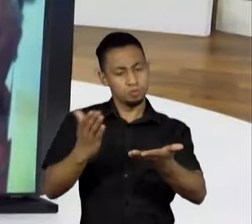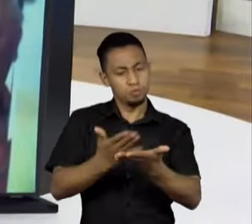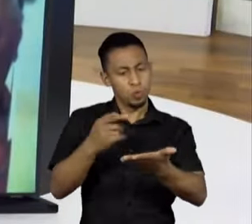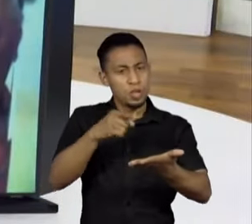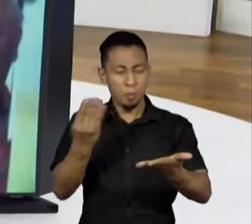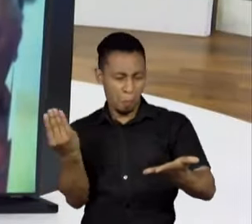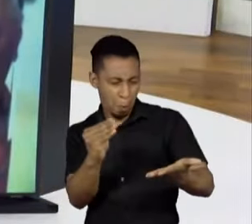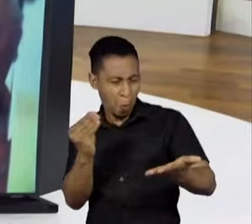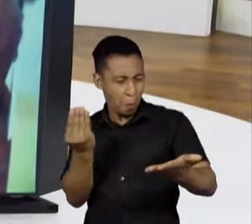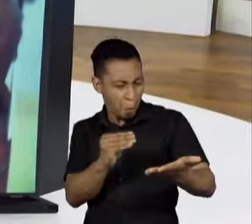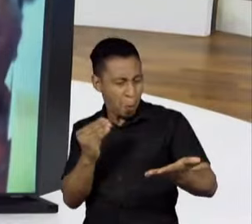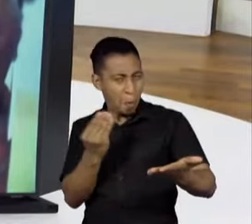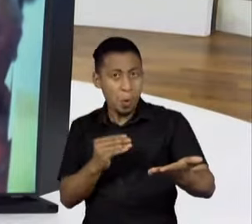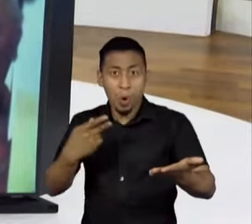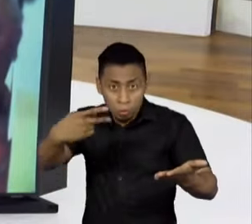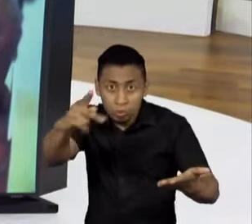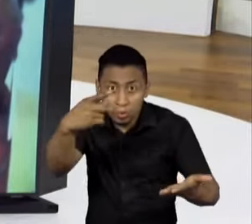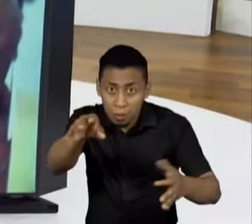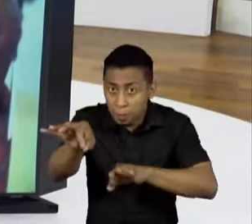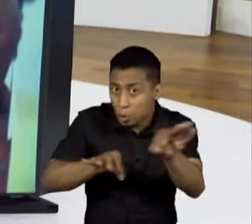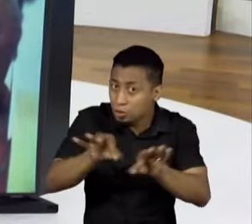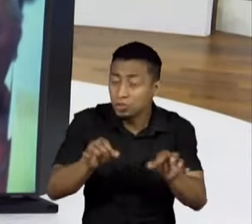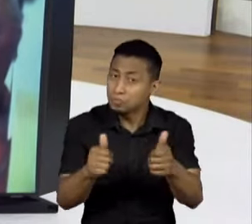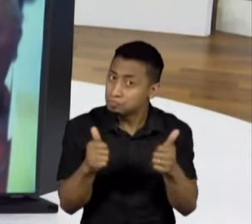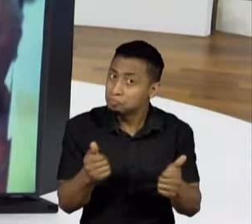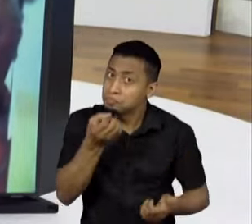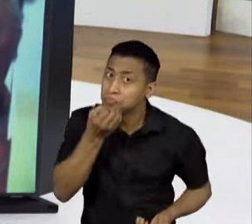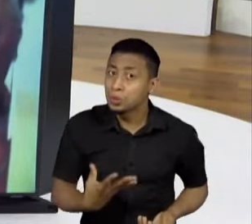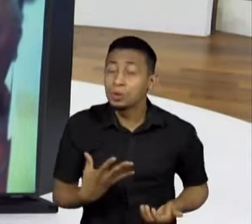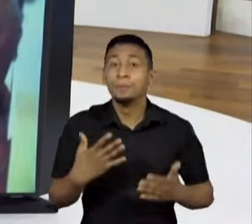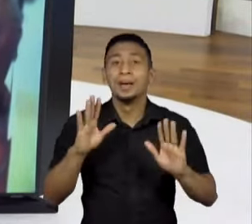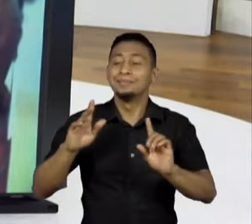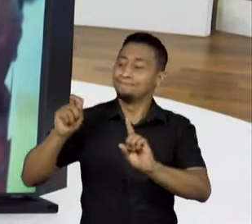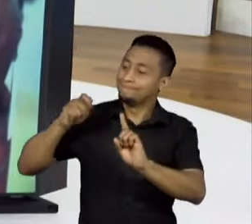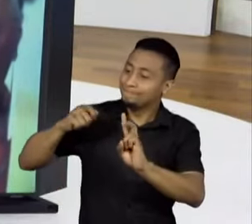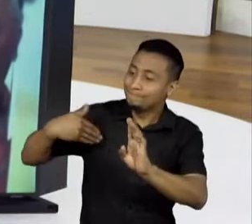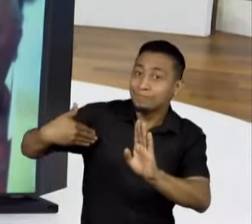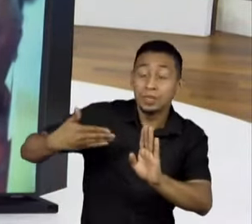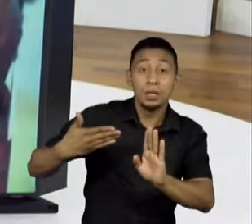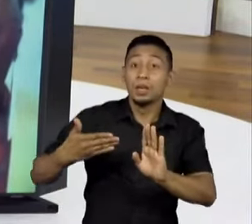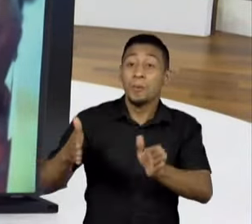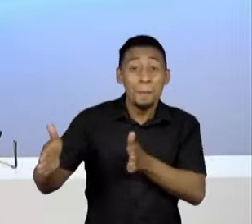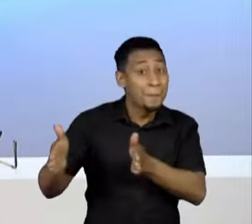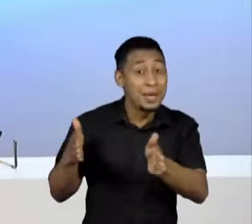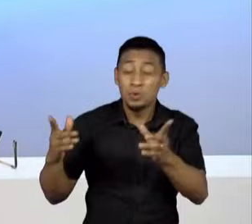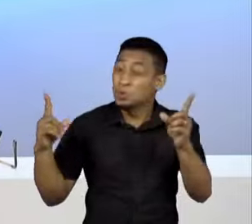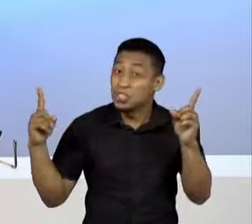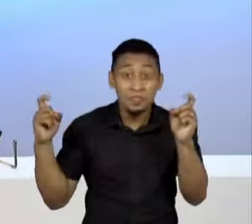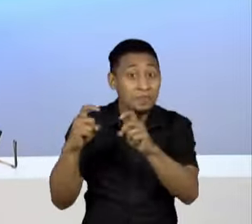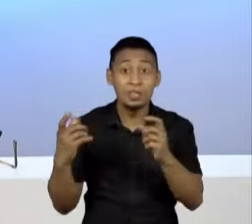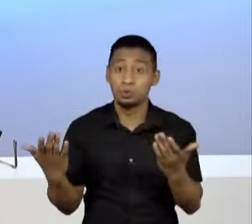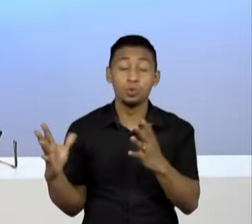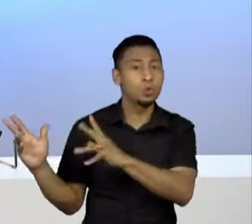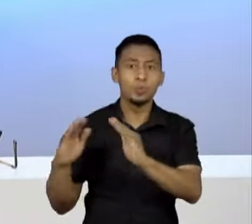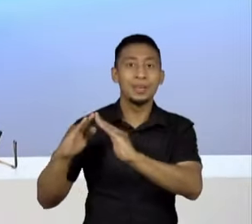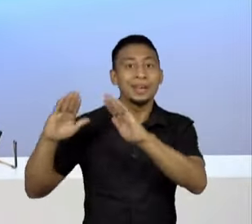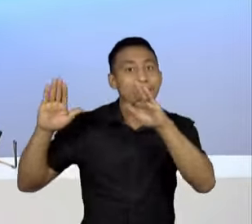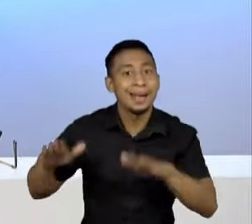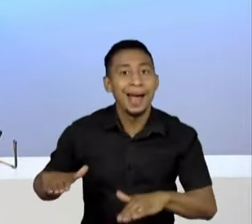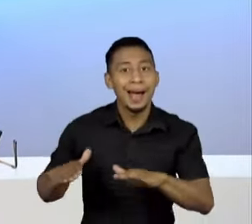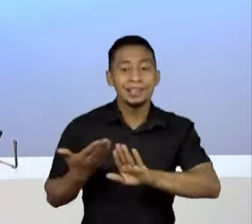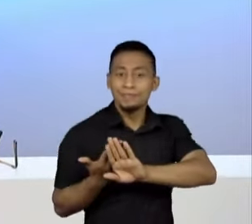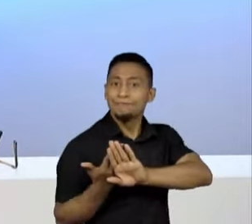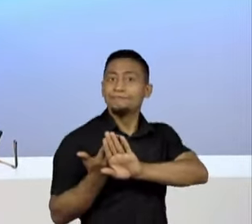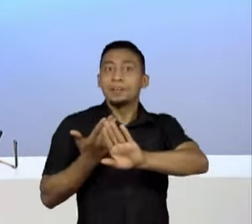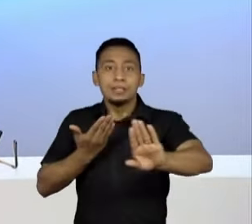todos estamos vivendo os meses, agora os anos, né, já mais disruptivos das nossas vidas. A gente está trancado em casa, isolado, afastado